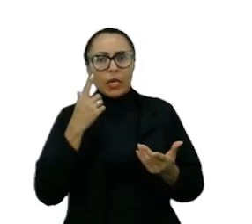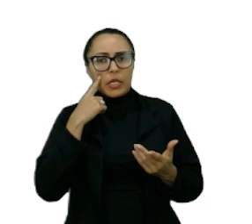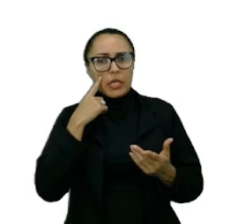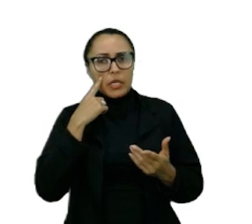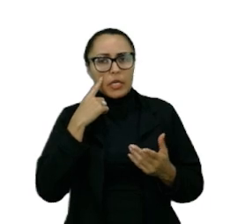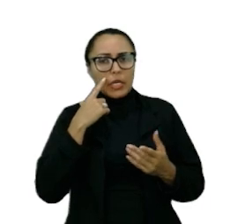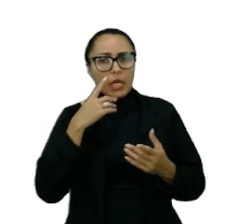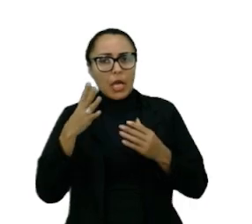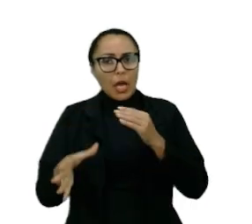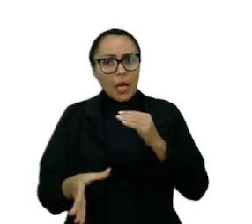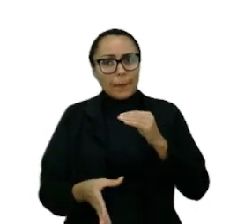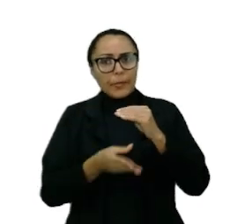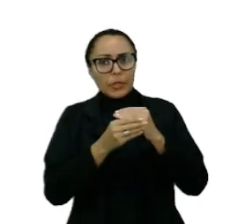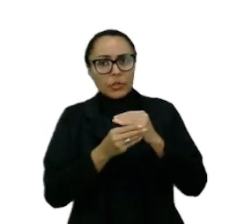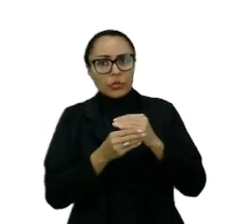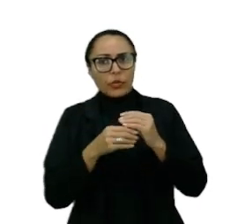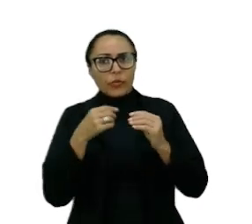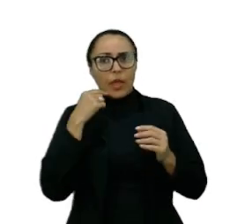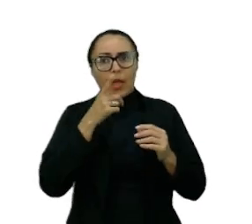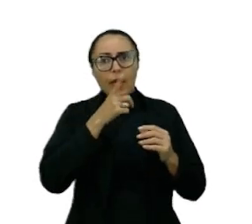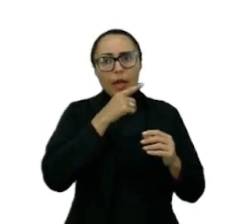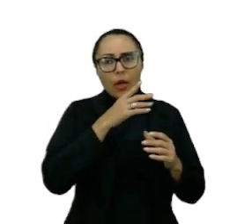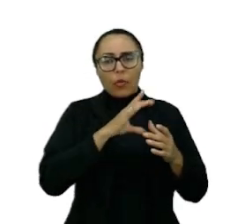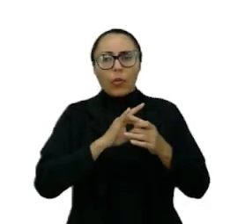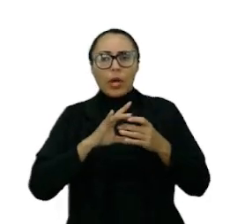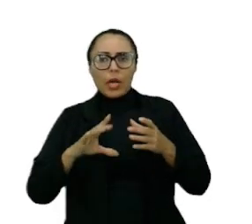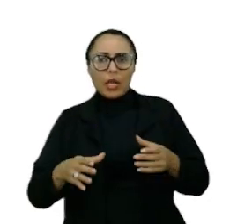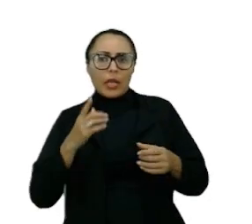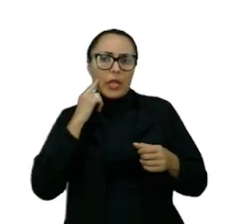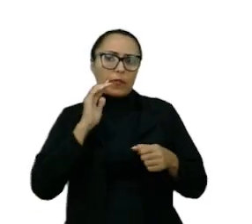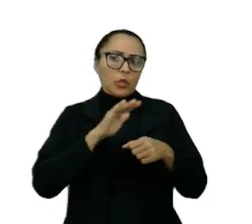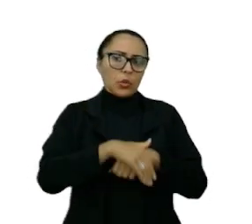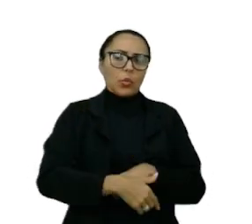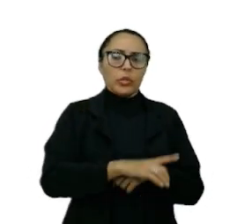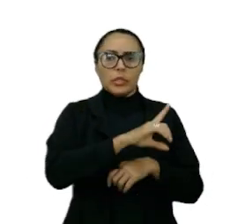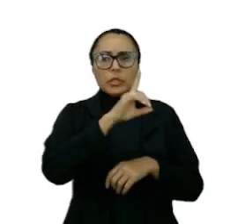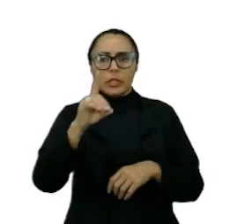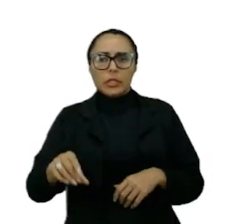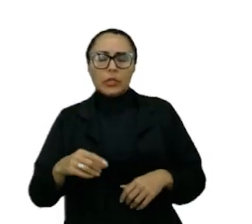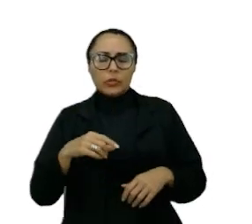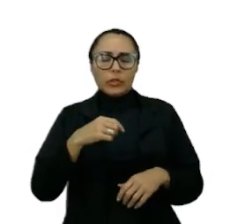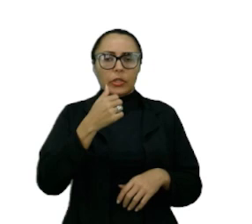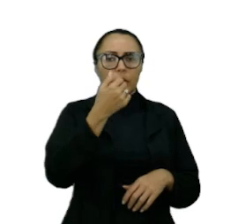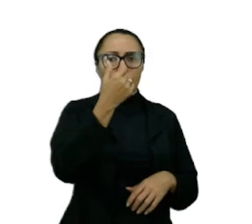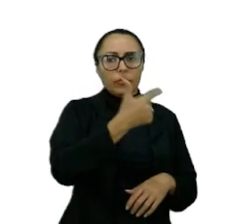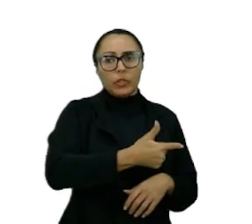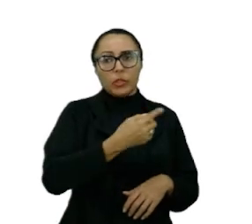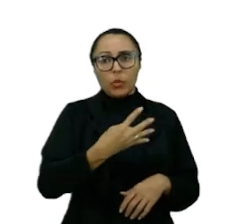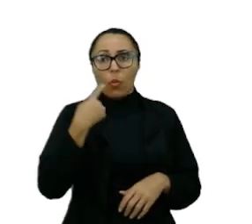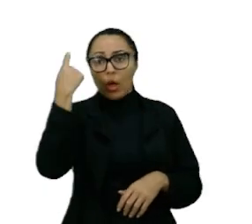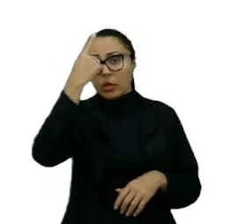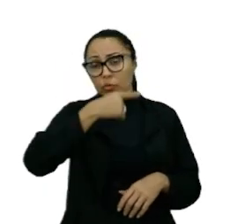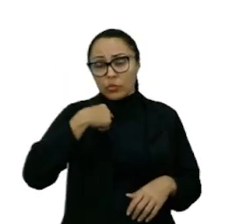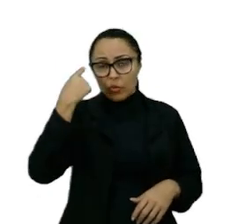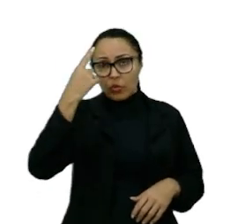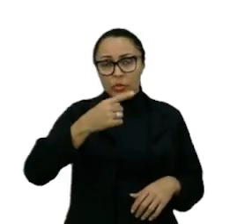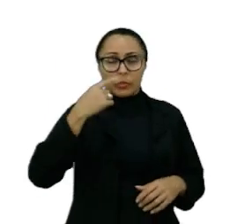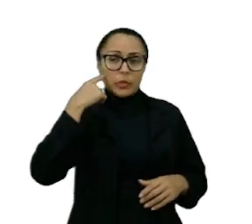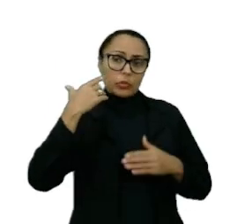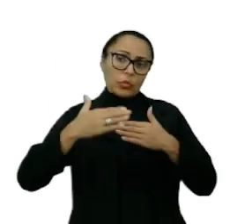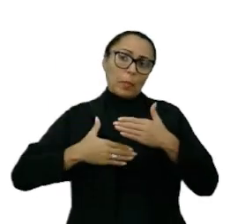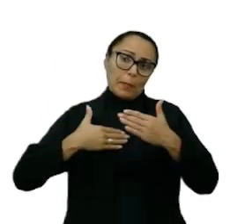água livre durante noite e dia, durante 24 horas, durante o seu processo